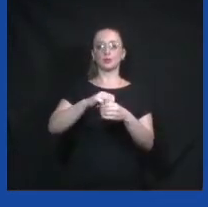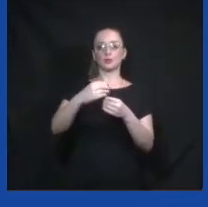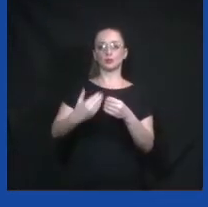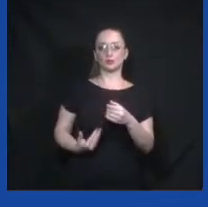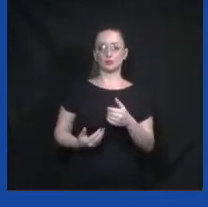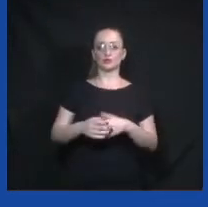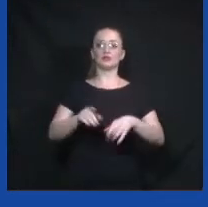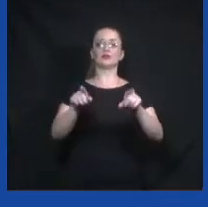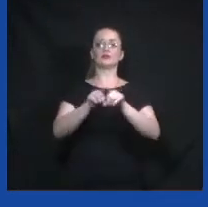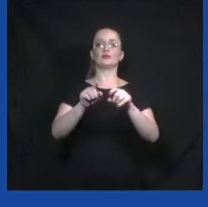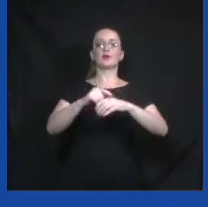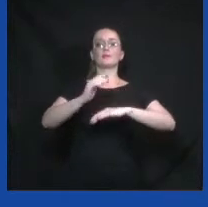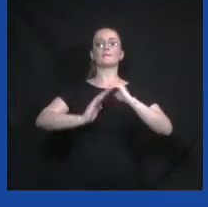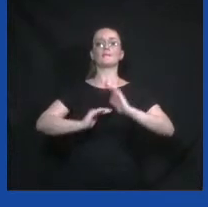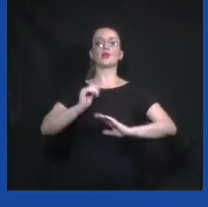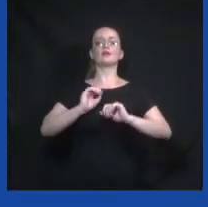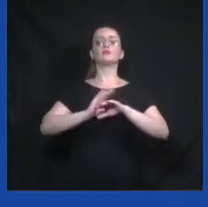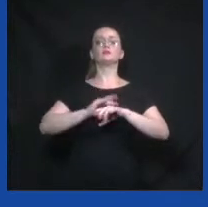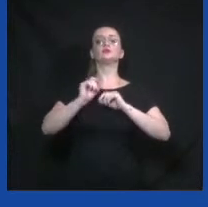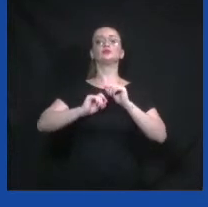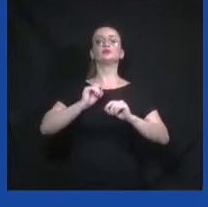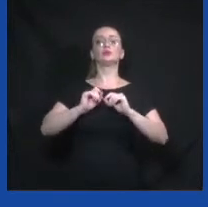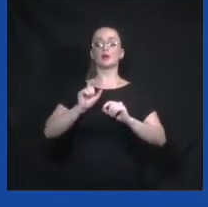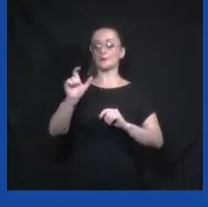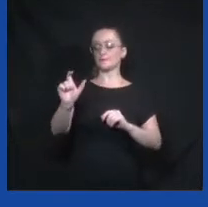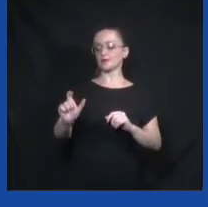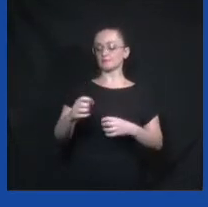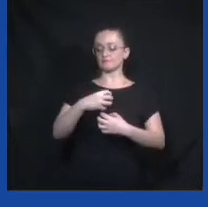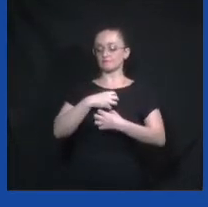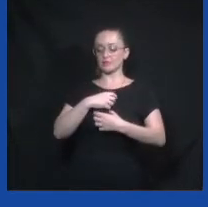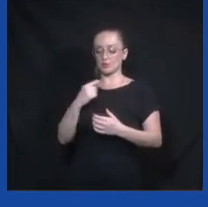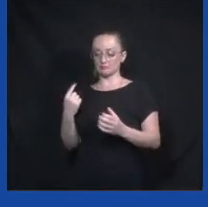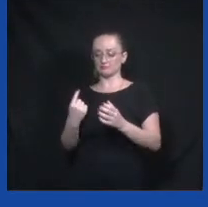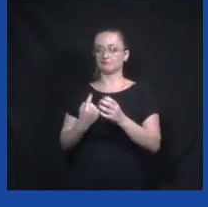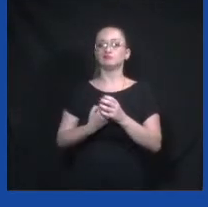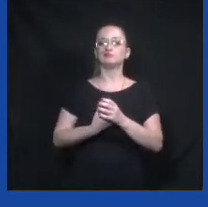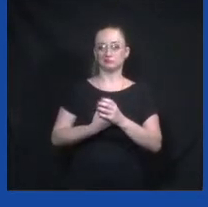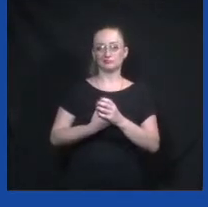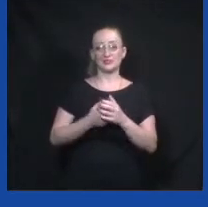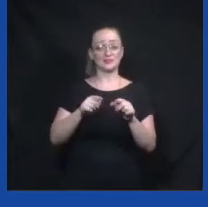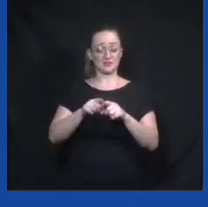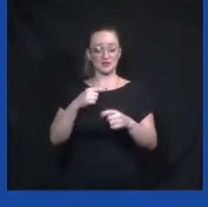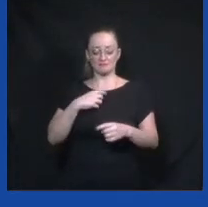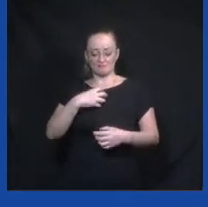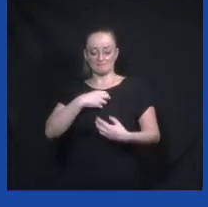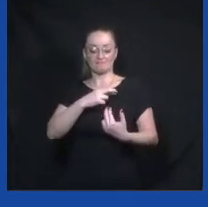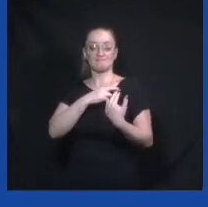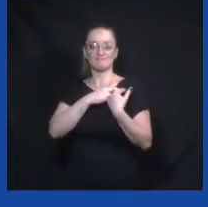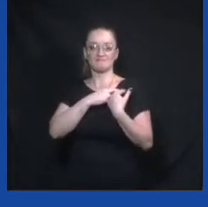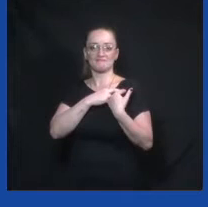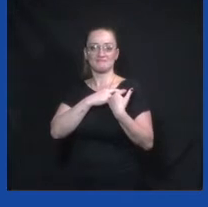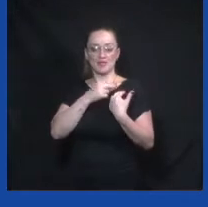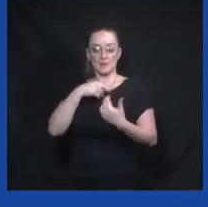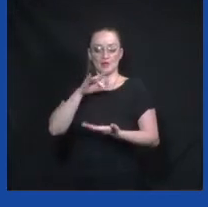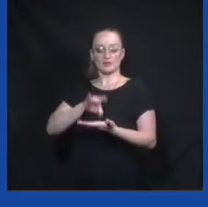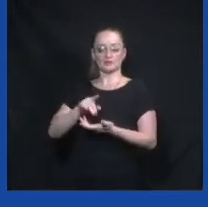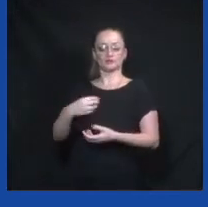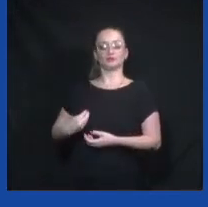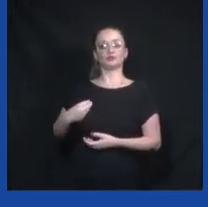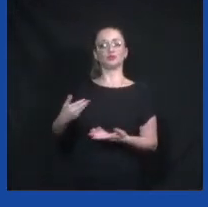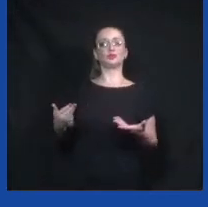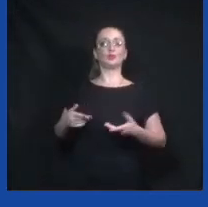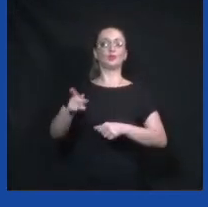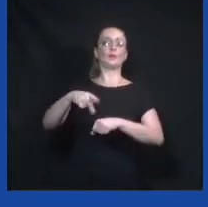de prática para fazer com que os indivíduos se sintam pertencentes e responsáveis pela realidade que nós vivemos no nosso